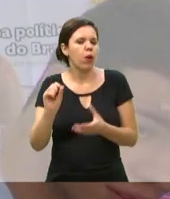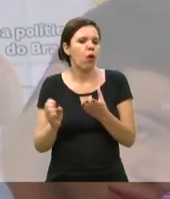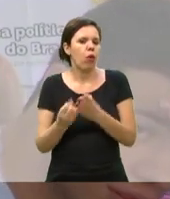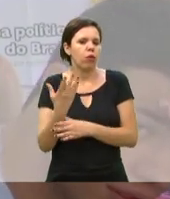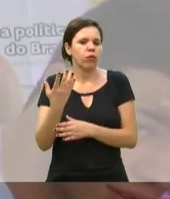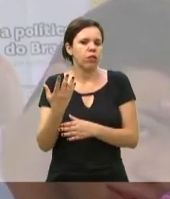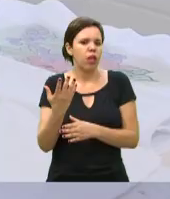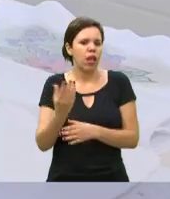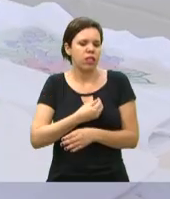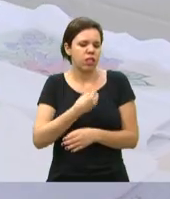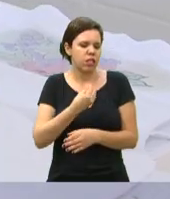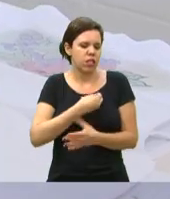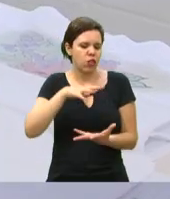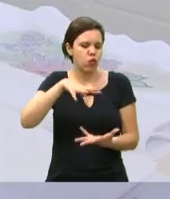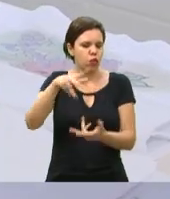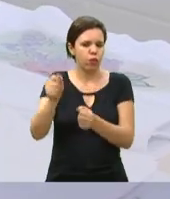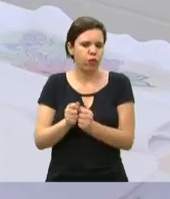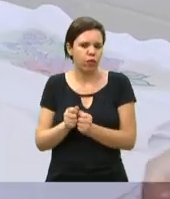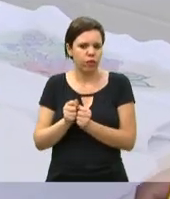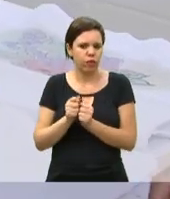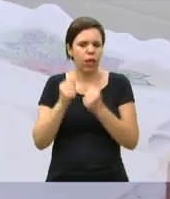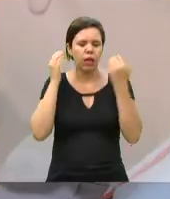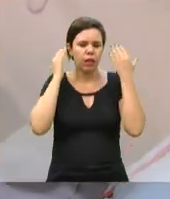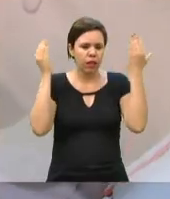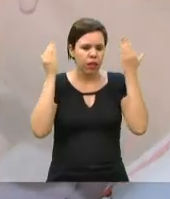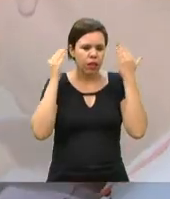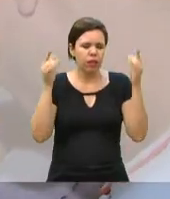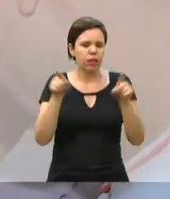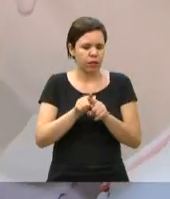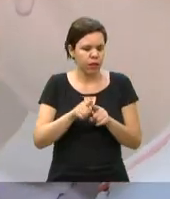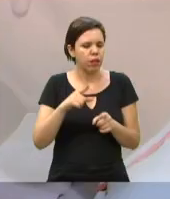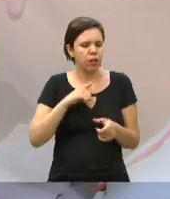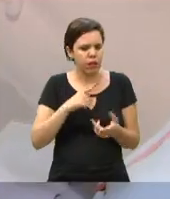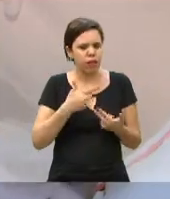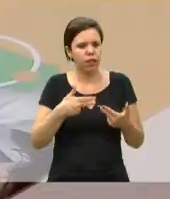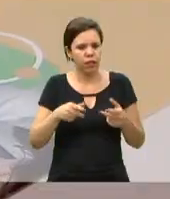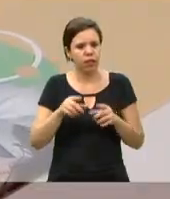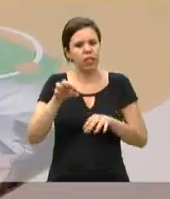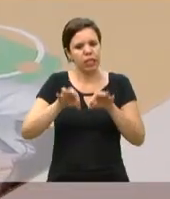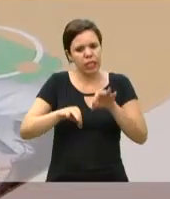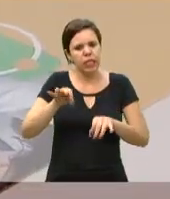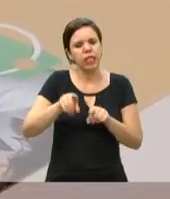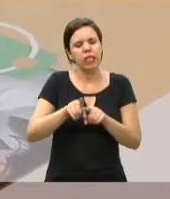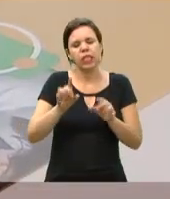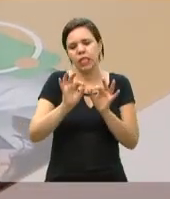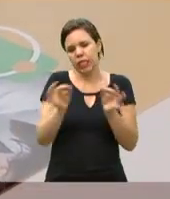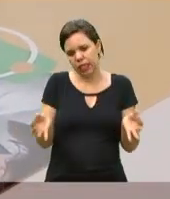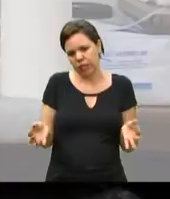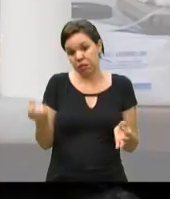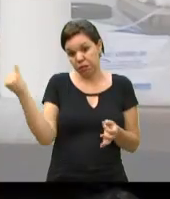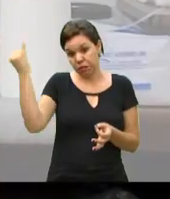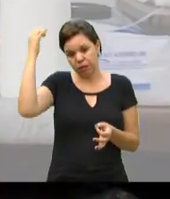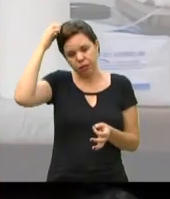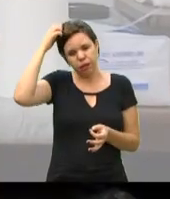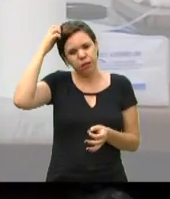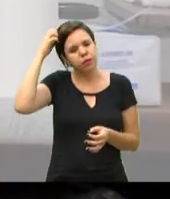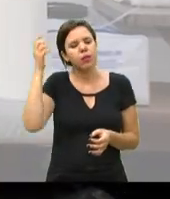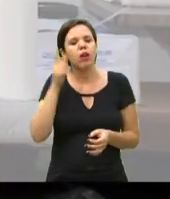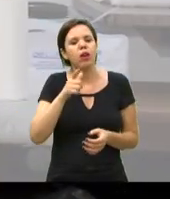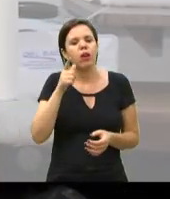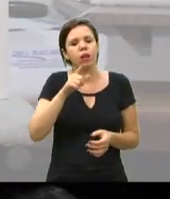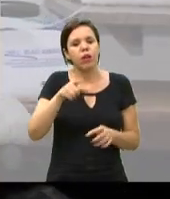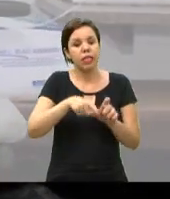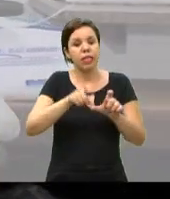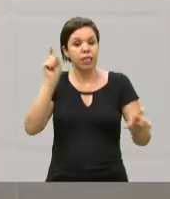ao redor deles. Na terapia ocupacional, atividades simples e muito importantes para a conquista